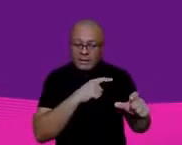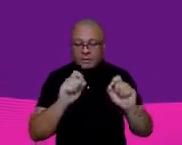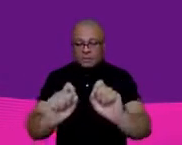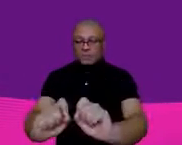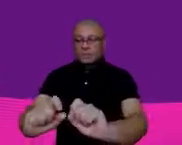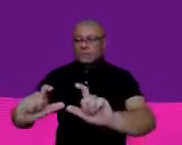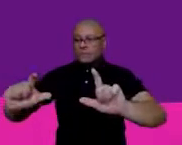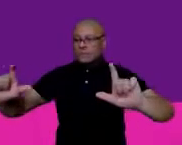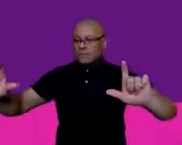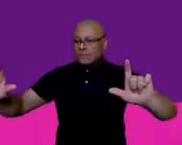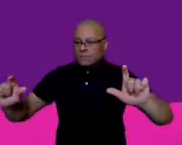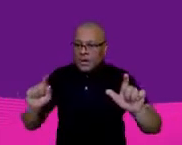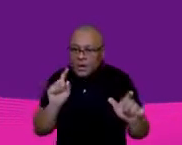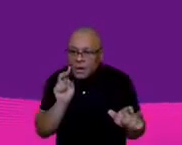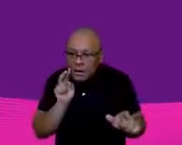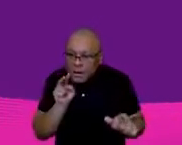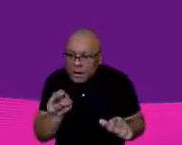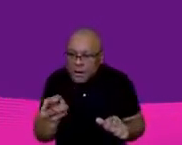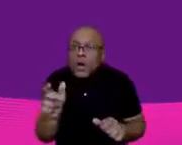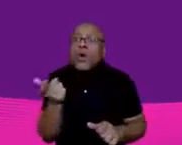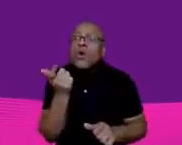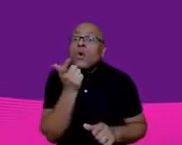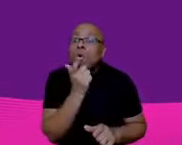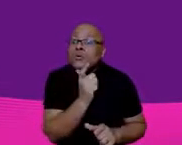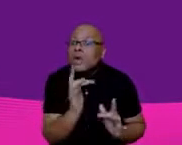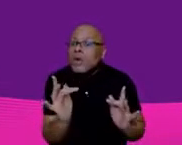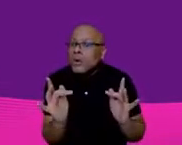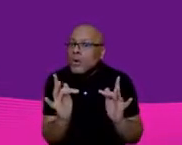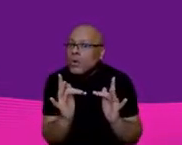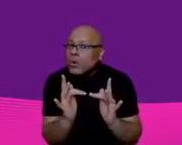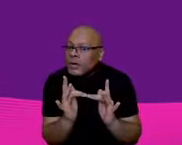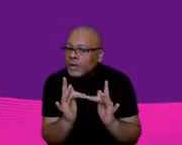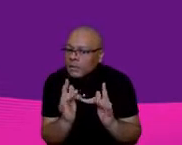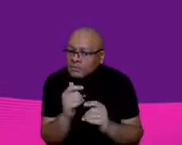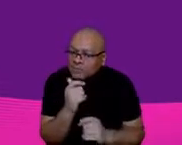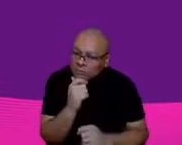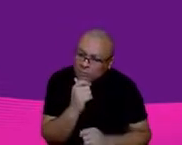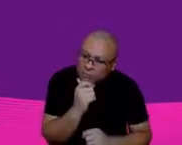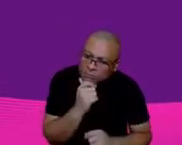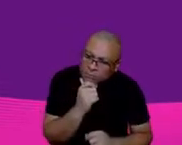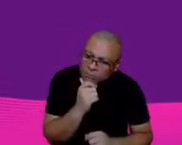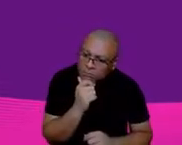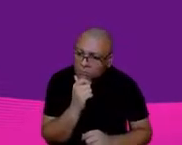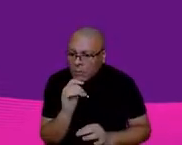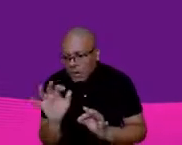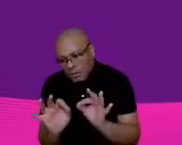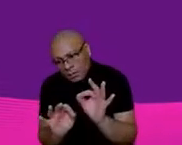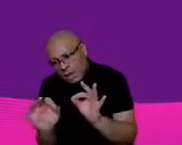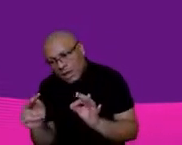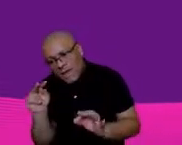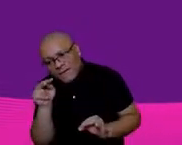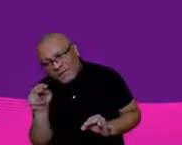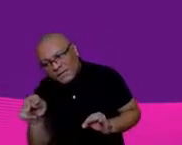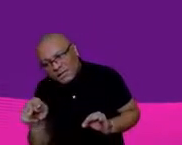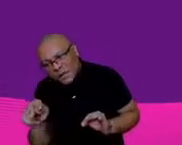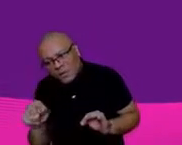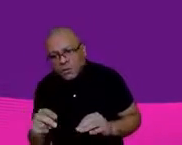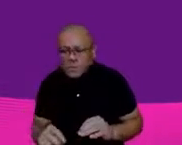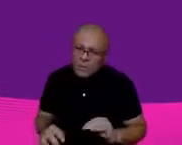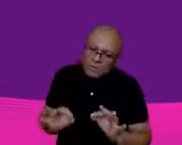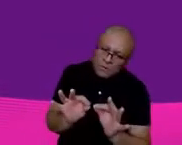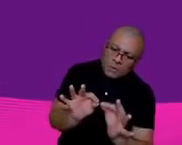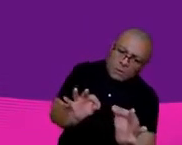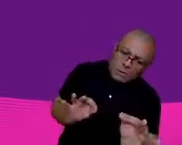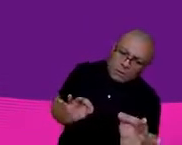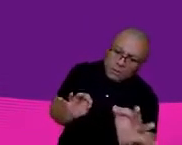fazendo uma conexão com superfícies no mundo real. Então, isso te dá a percepção de profundidade, e aí, além daquelas outras